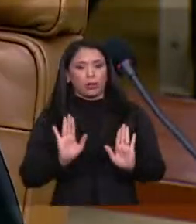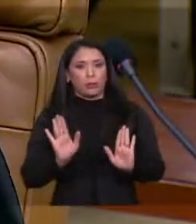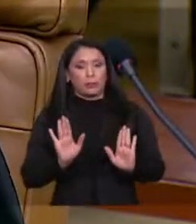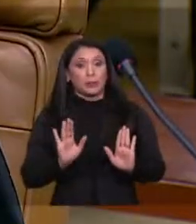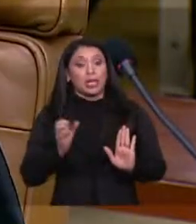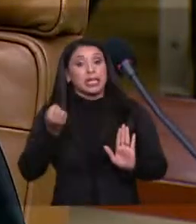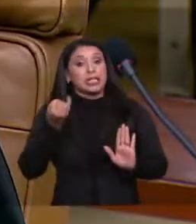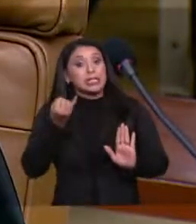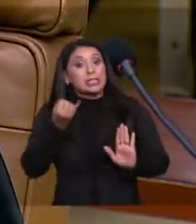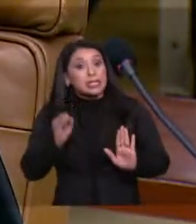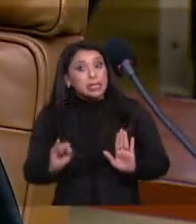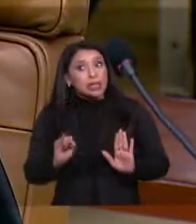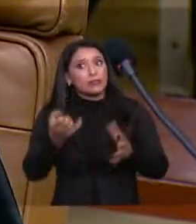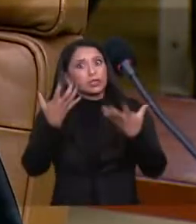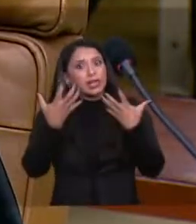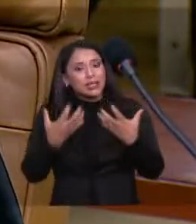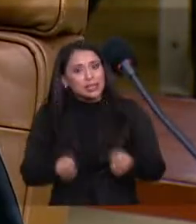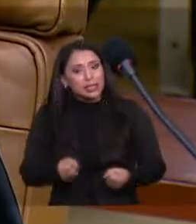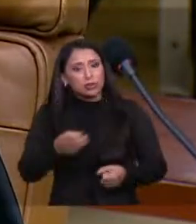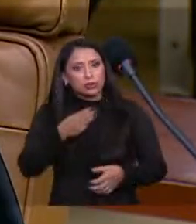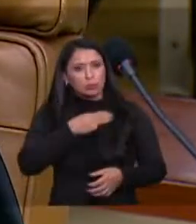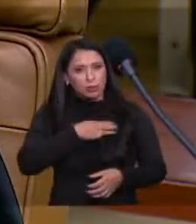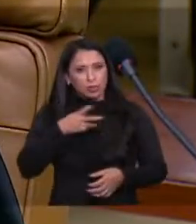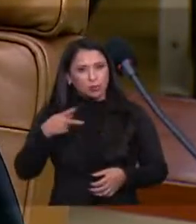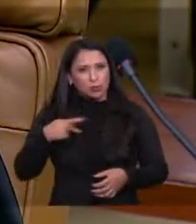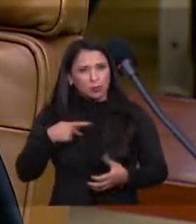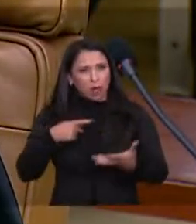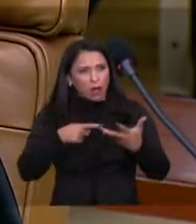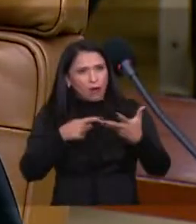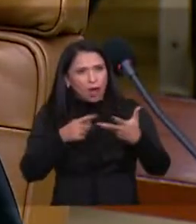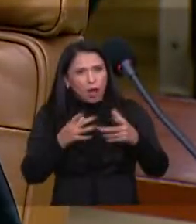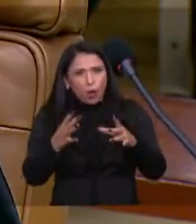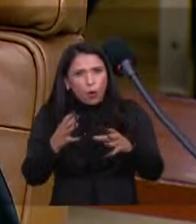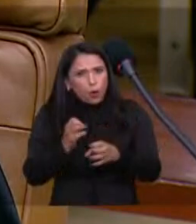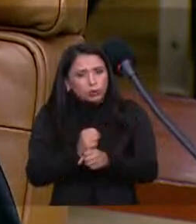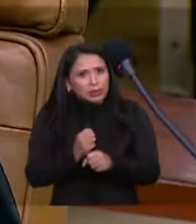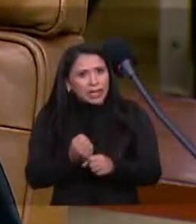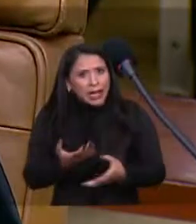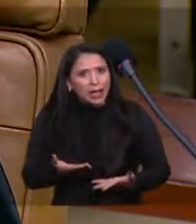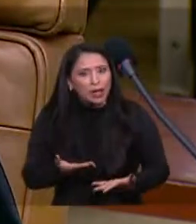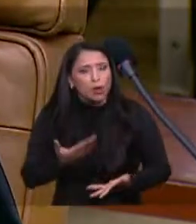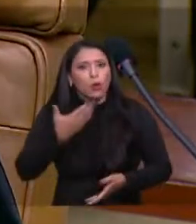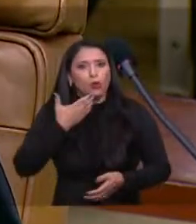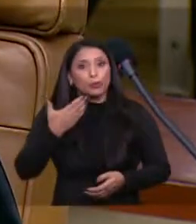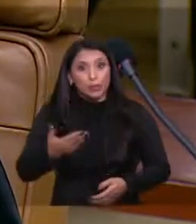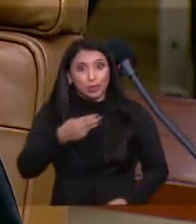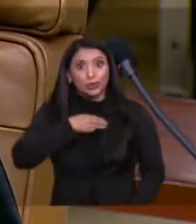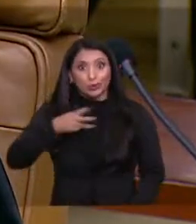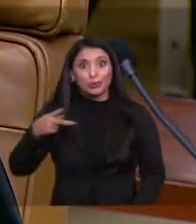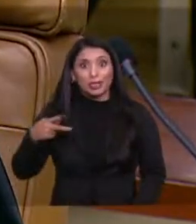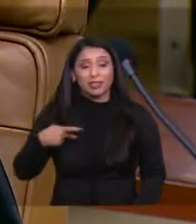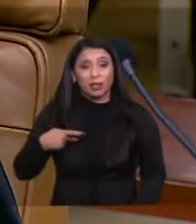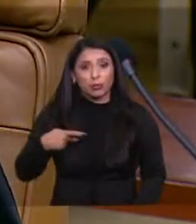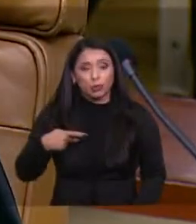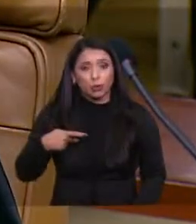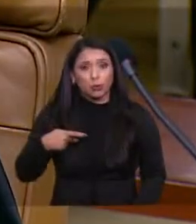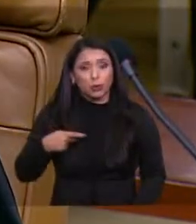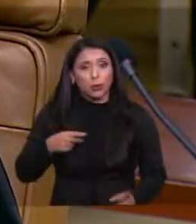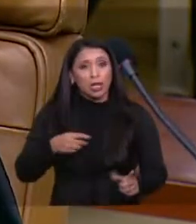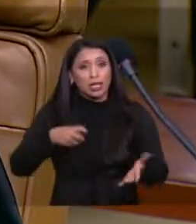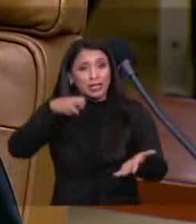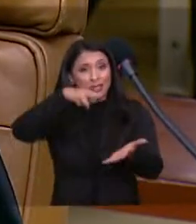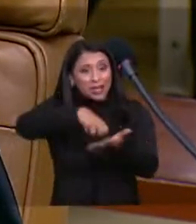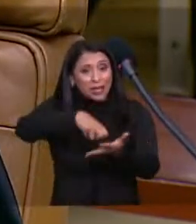acolhido pedindo mistério público numa conta elementar o pedido ministerial impuria o réu